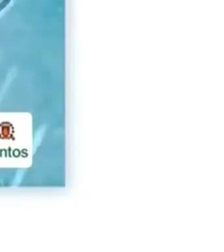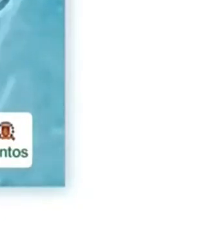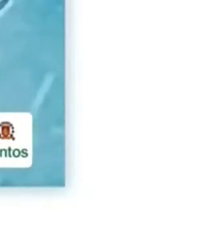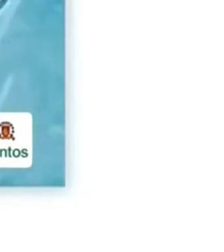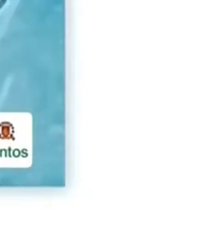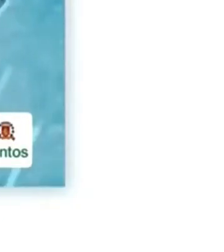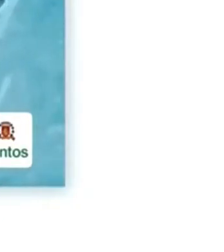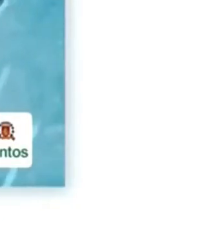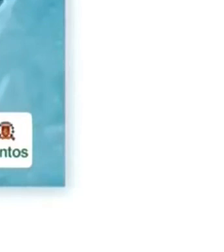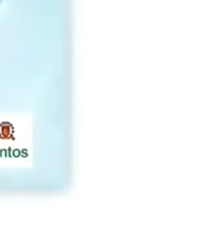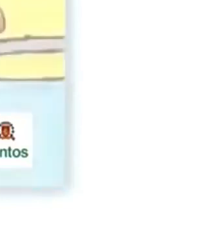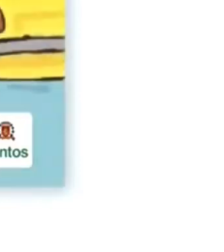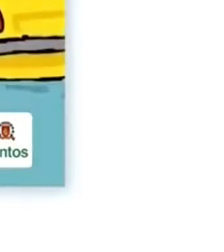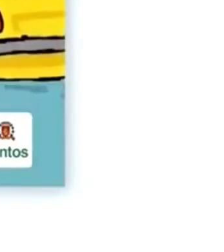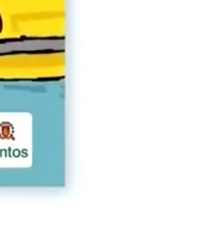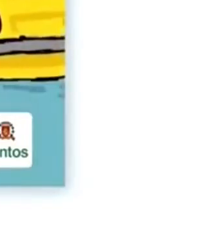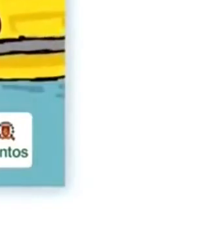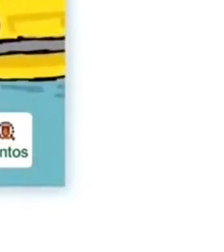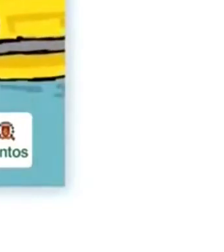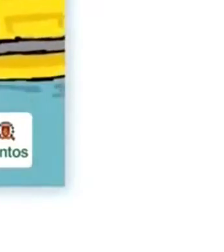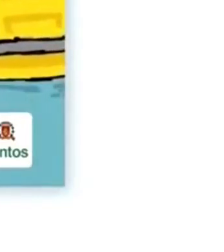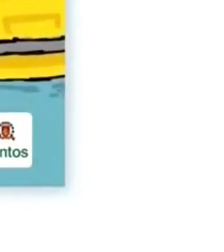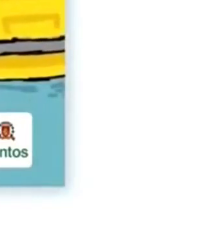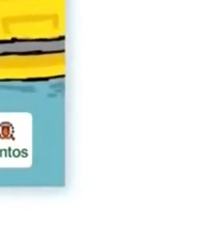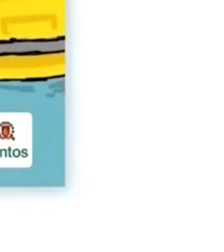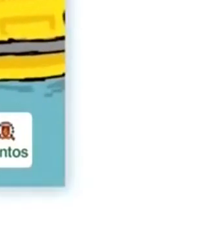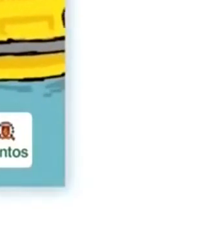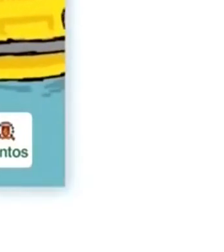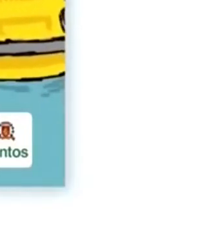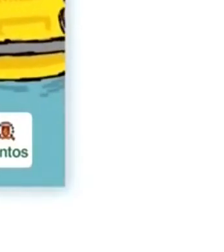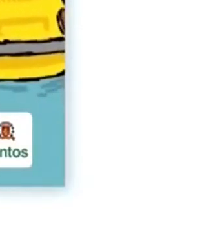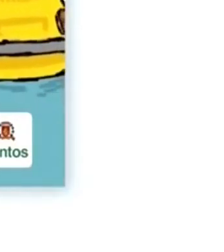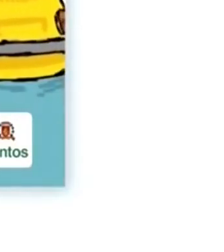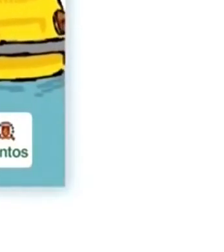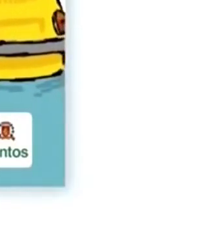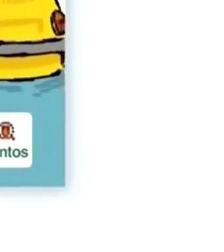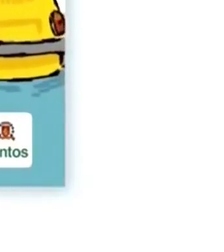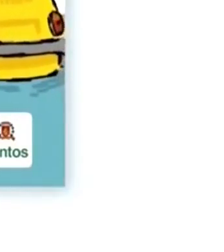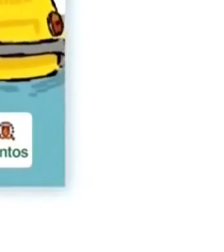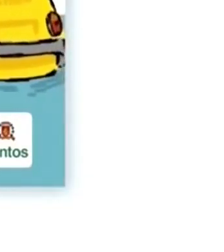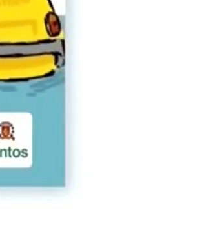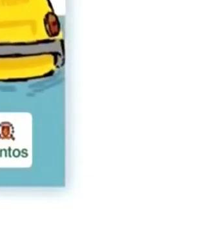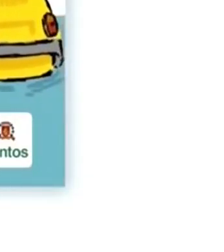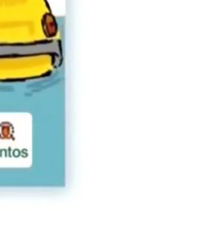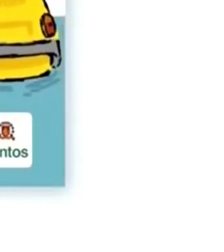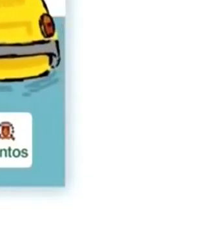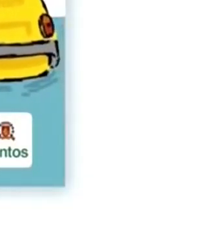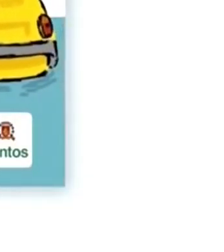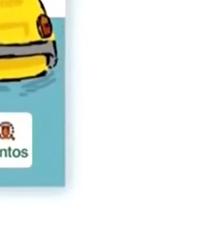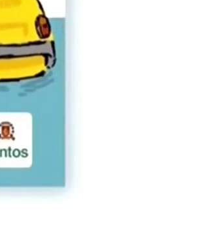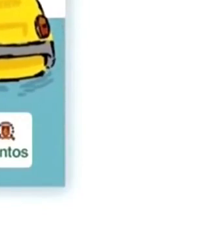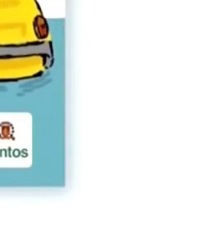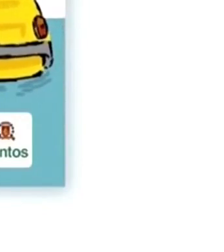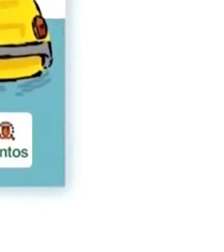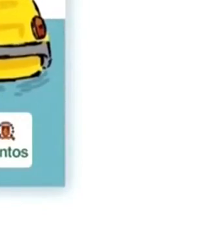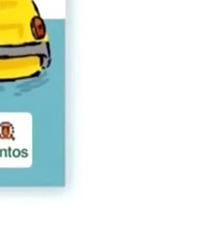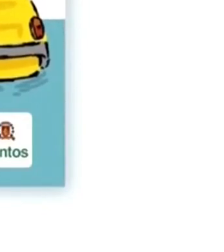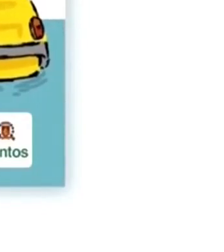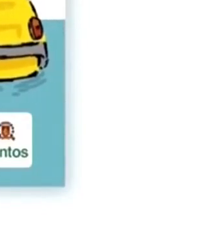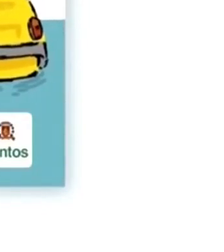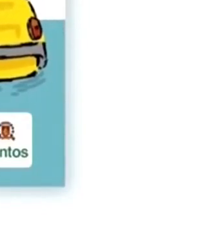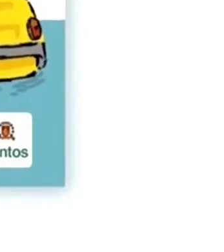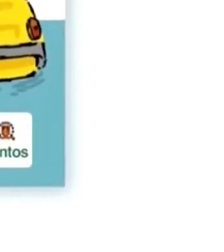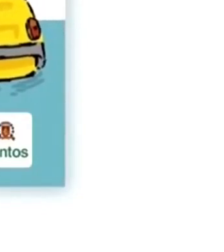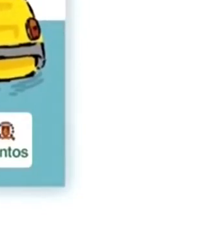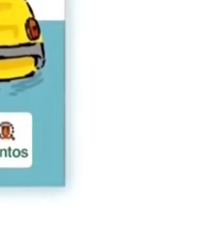de escoamento da chuva. Empurrada pelo mar, a água das chuvas retorna pelas tubulações, transbordando bueiros e